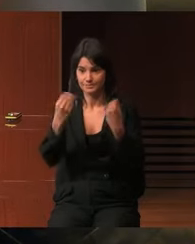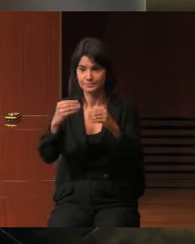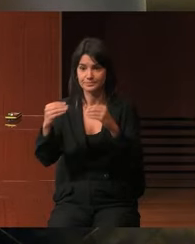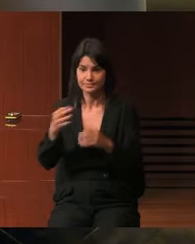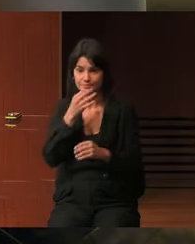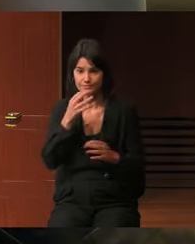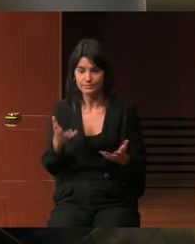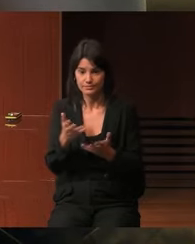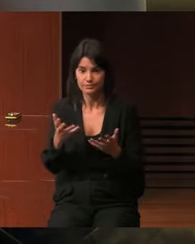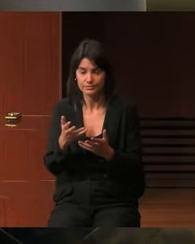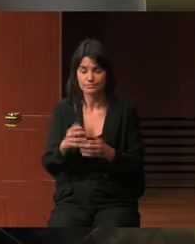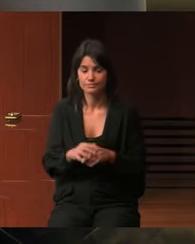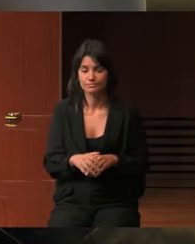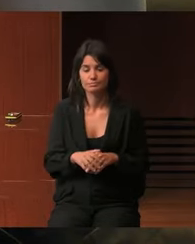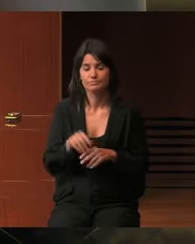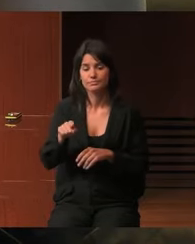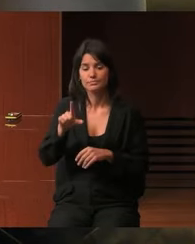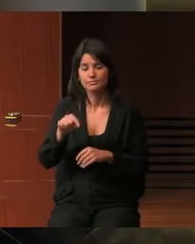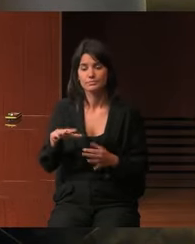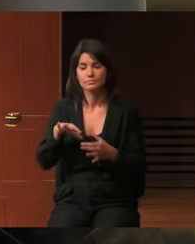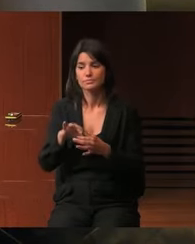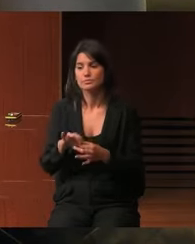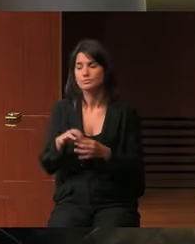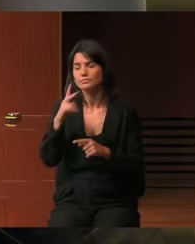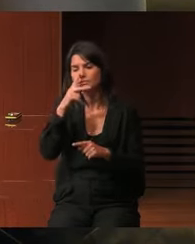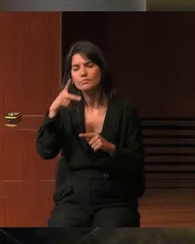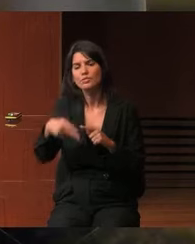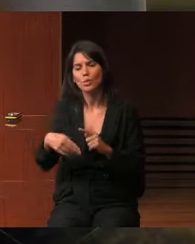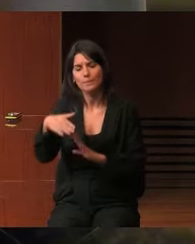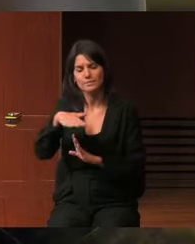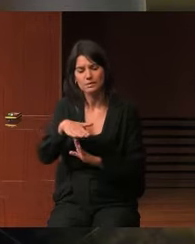aqui falaram e a propósito da interrupção,